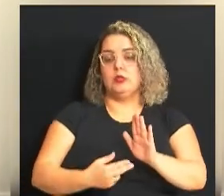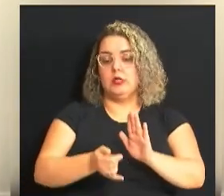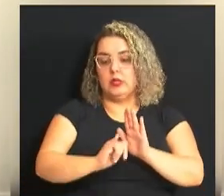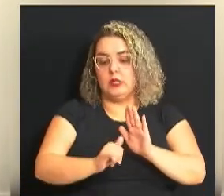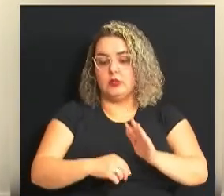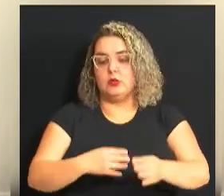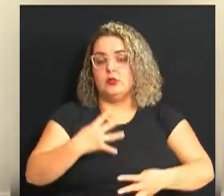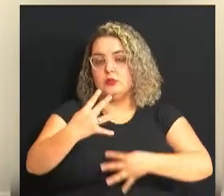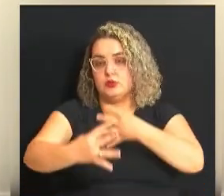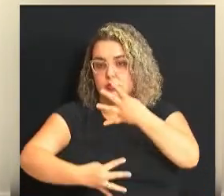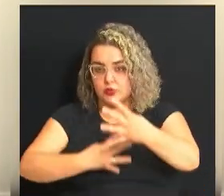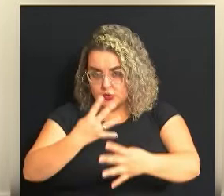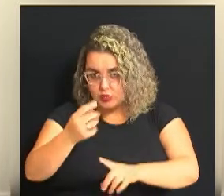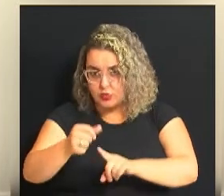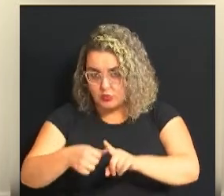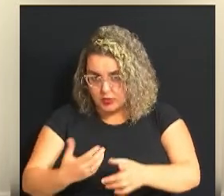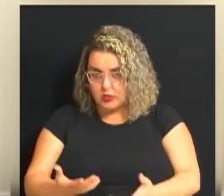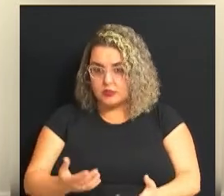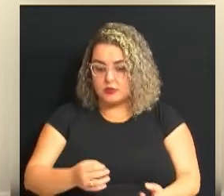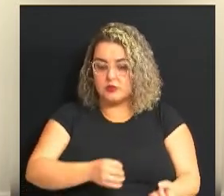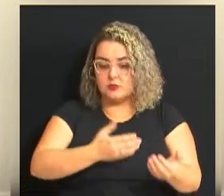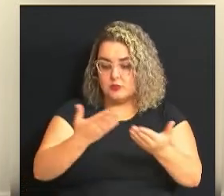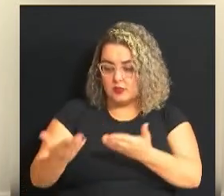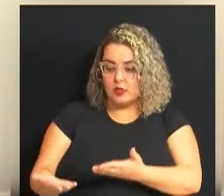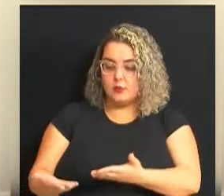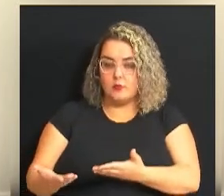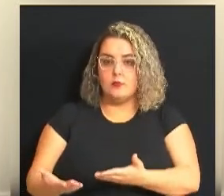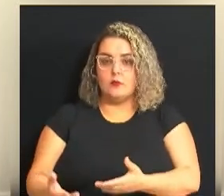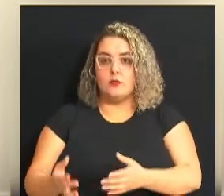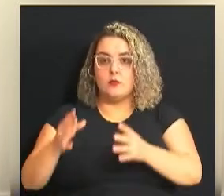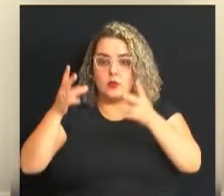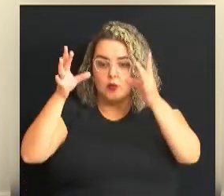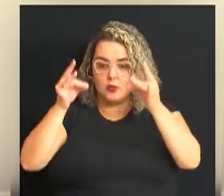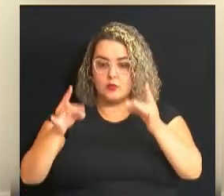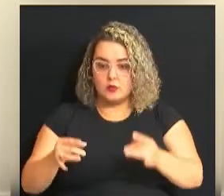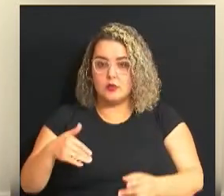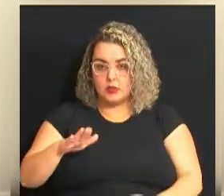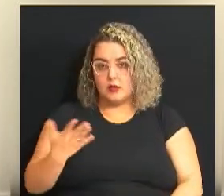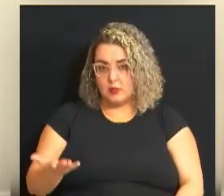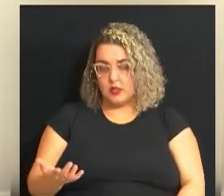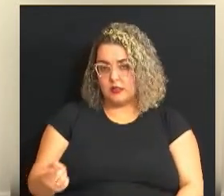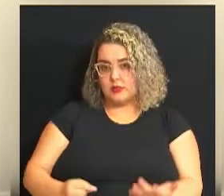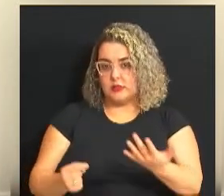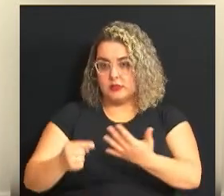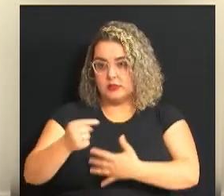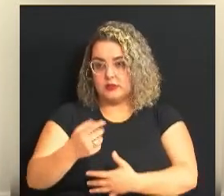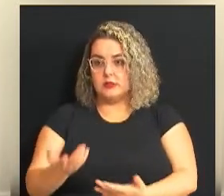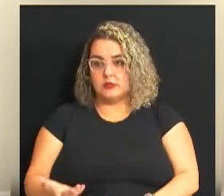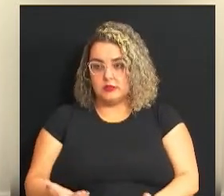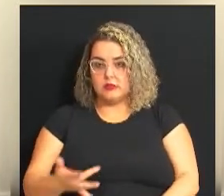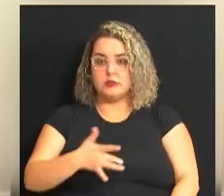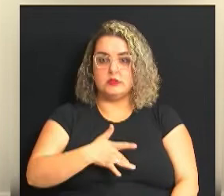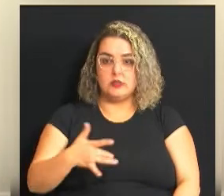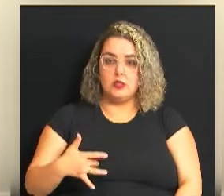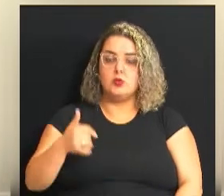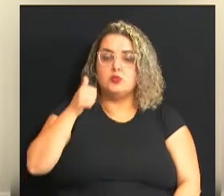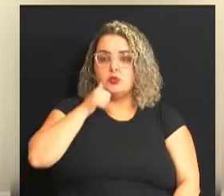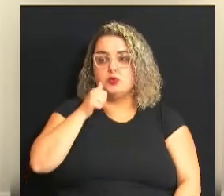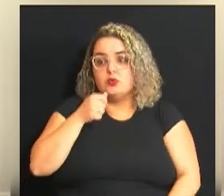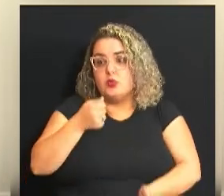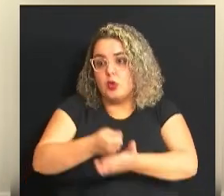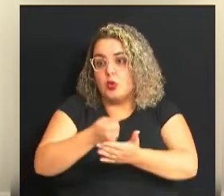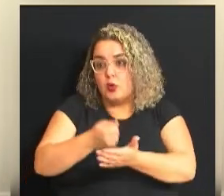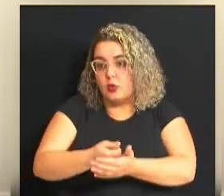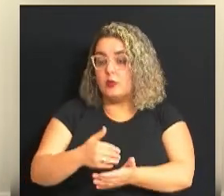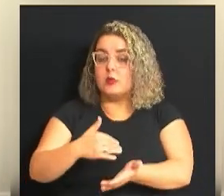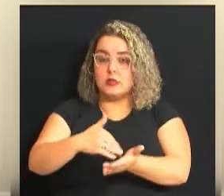para ser apresentado, olhar com mais detalhe justamente esses indicadores que diz respeito à saúde da mulher e cobrar, claro, da Secretaria